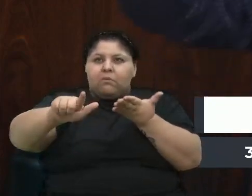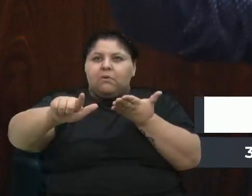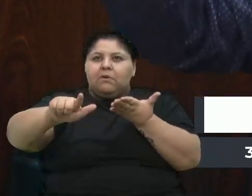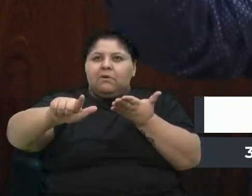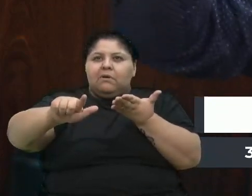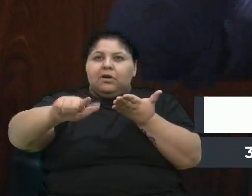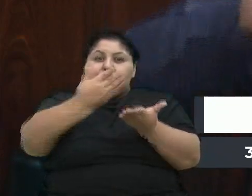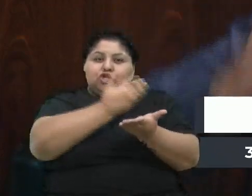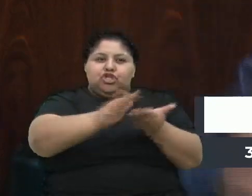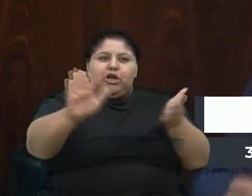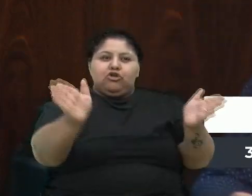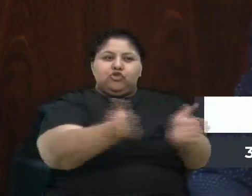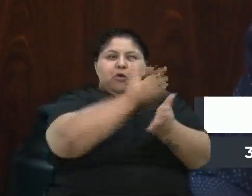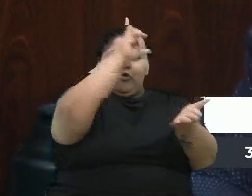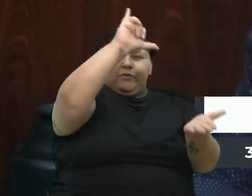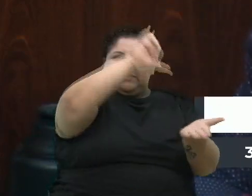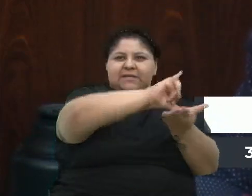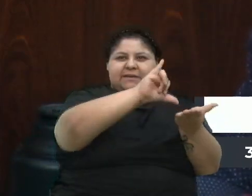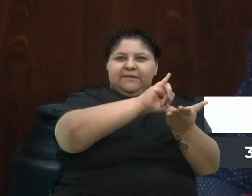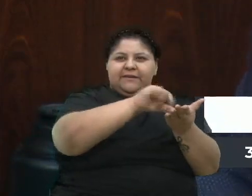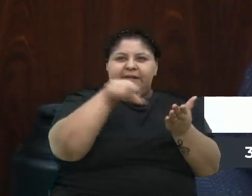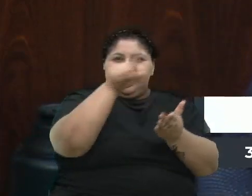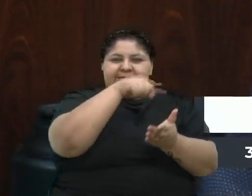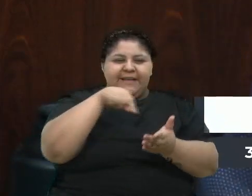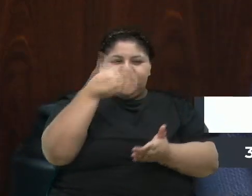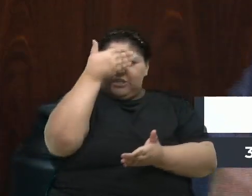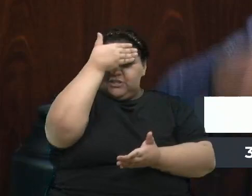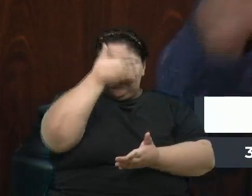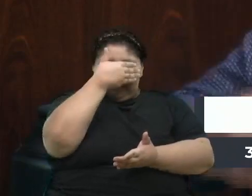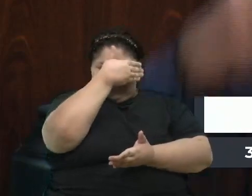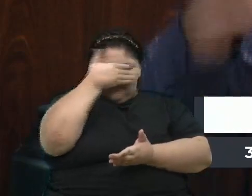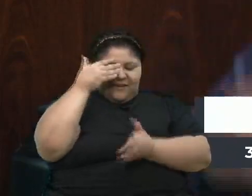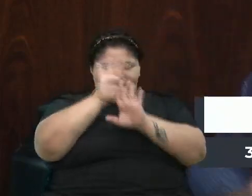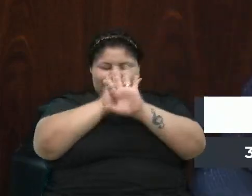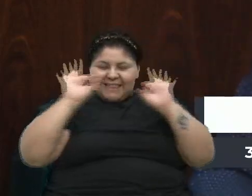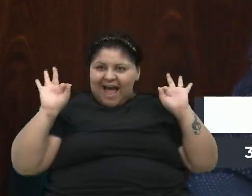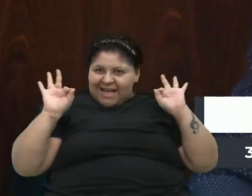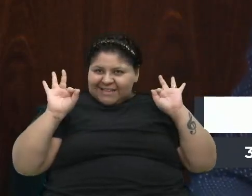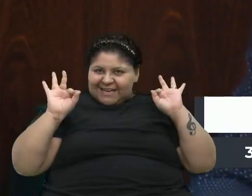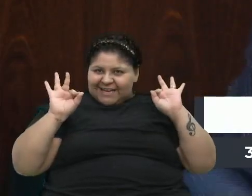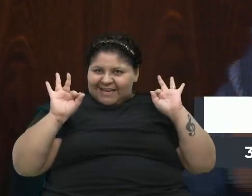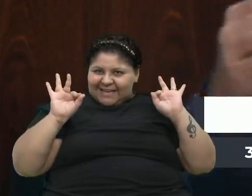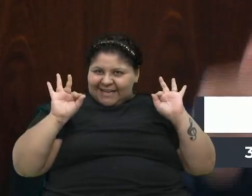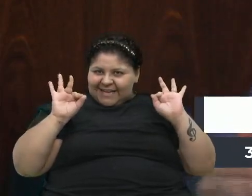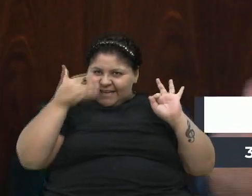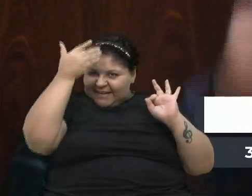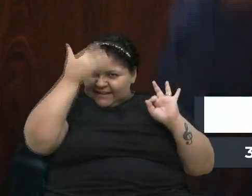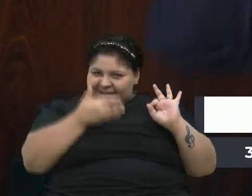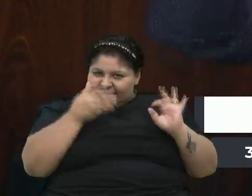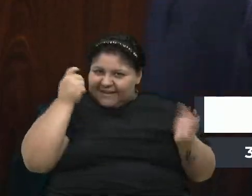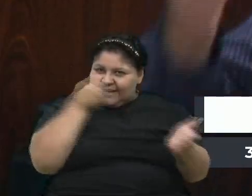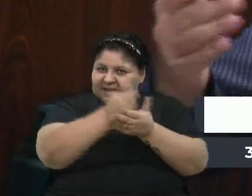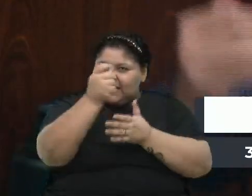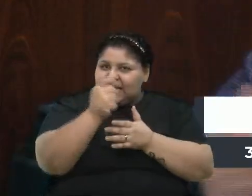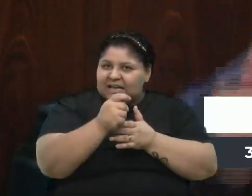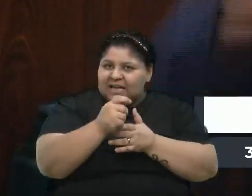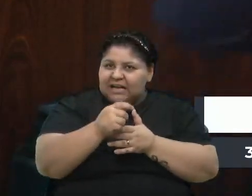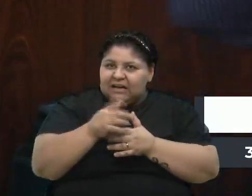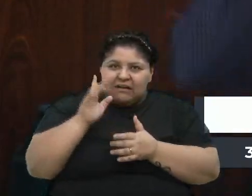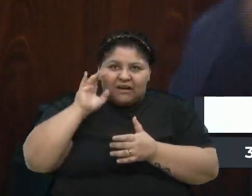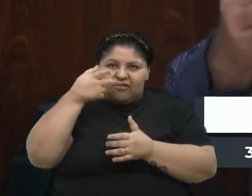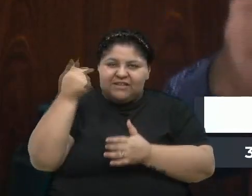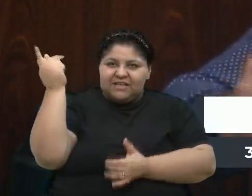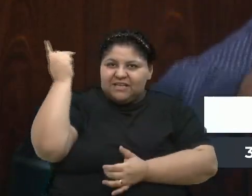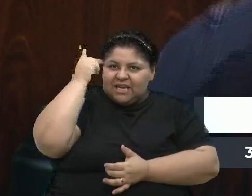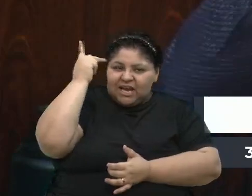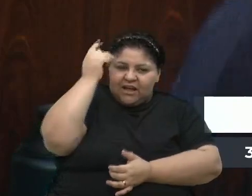da cidade, porque daí a gente não enxerga. Está mais do que comprovado, se nós pensarmos o que acontece em São Paulo,